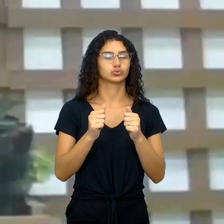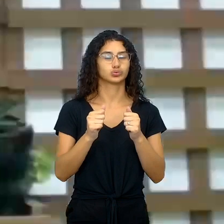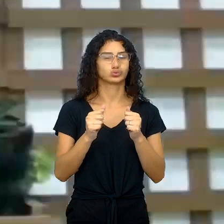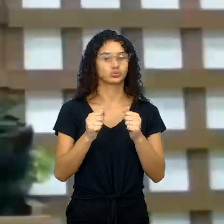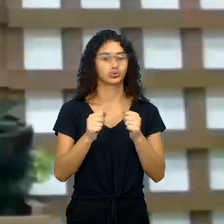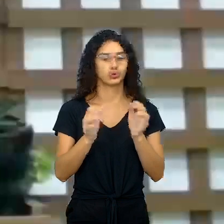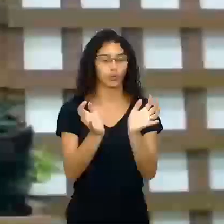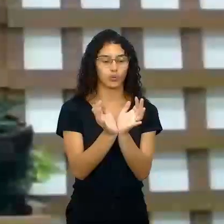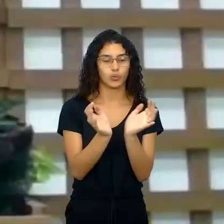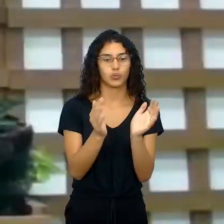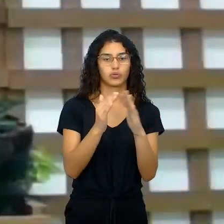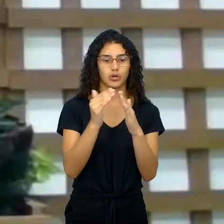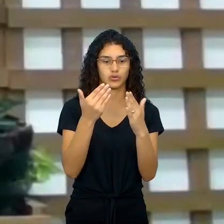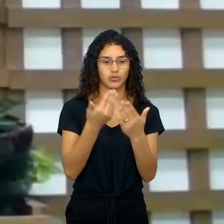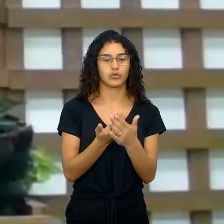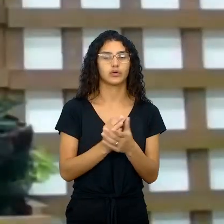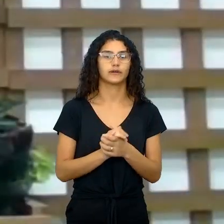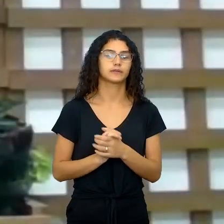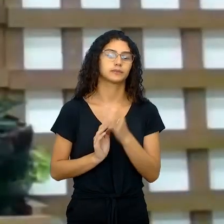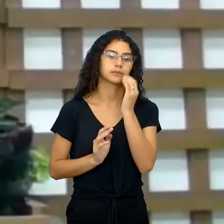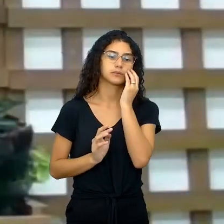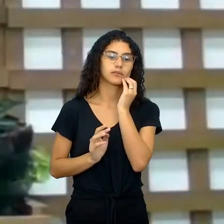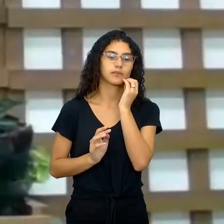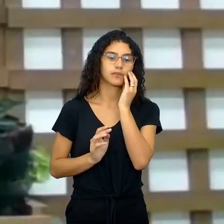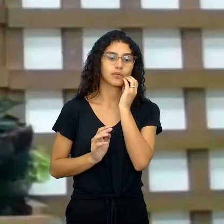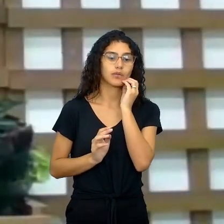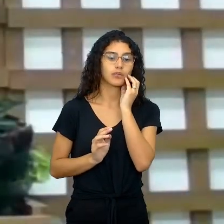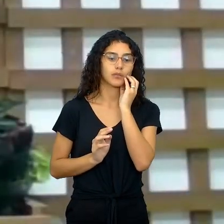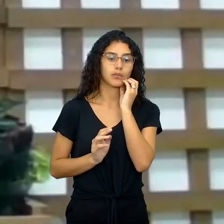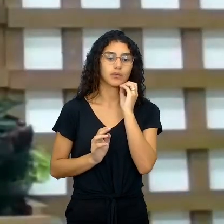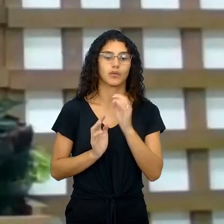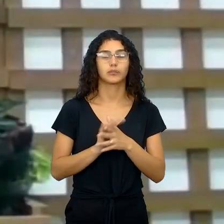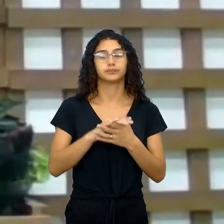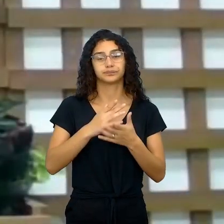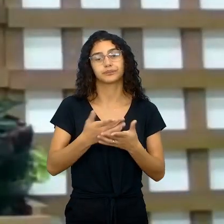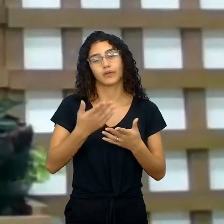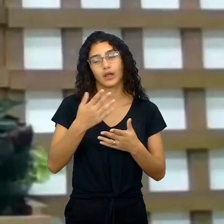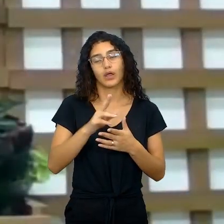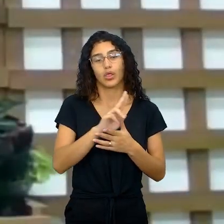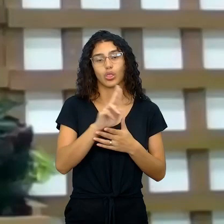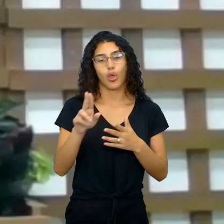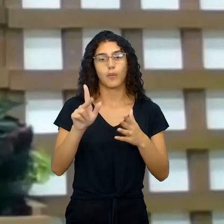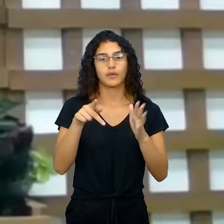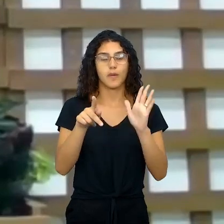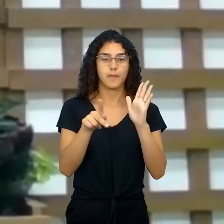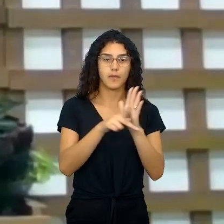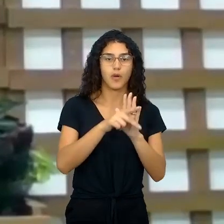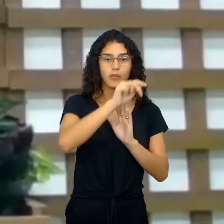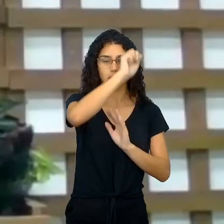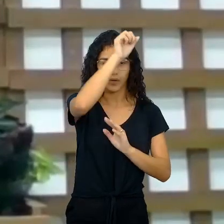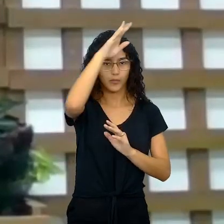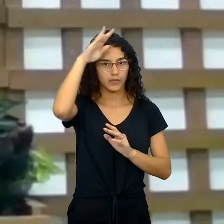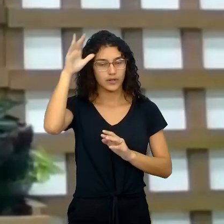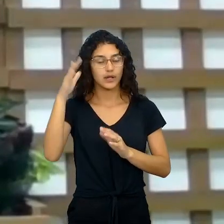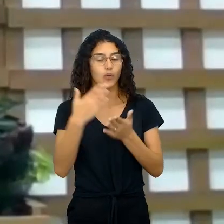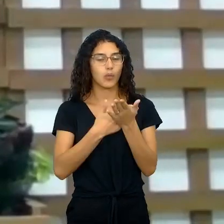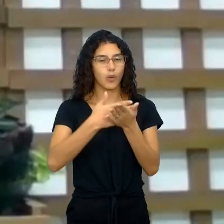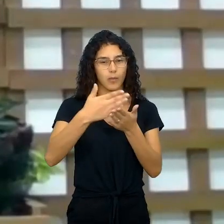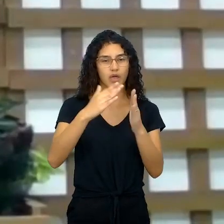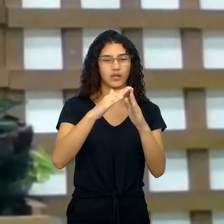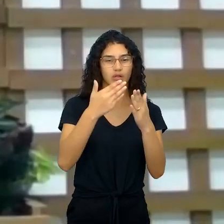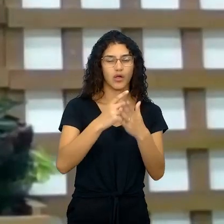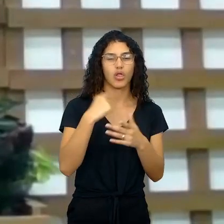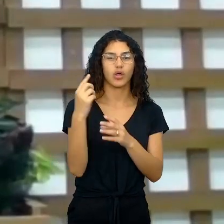Apesar do programa ter se chamado Alfabetização Ambiental, pensando logo lá no pessoal lá do início, a gente